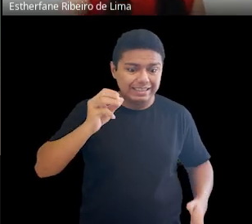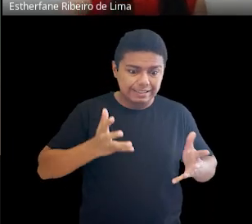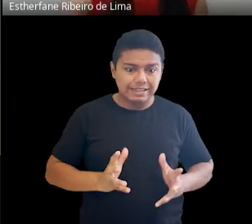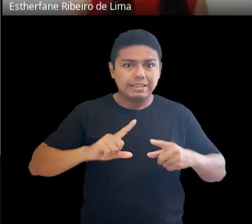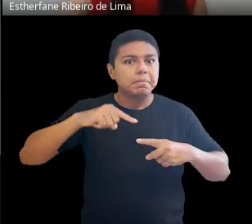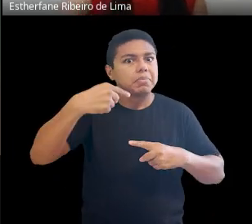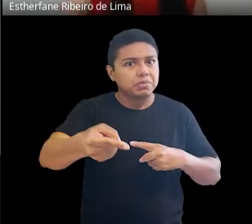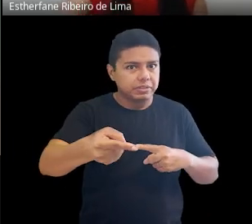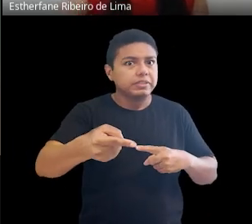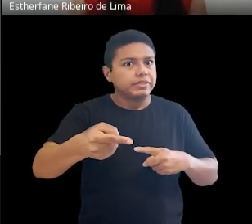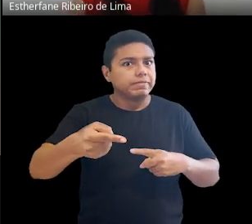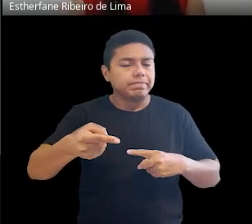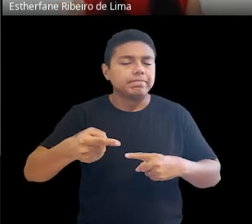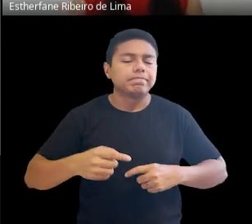pós-parto.